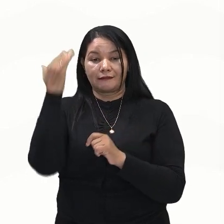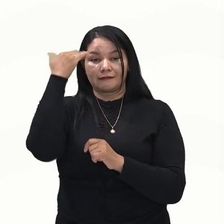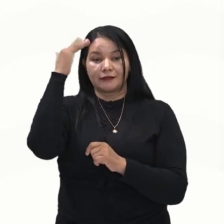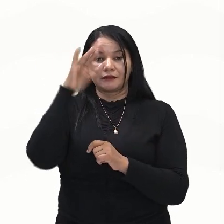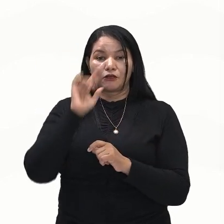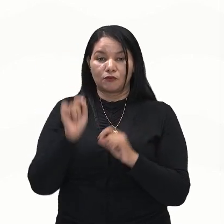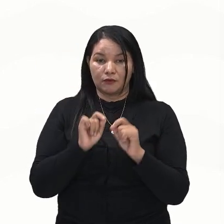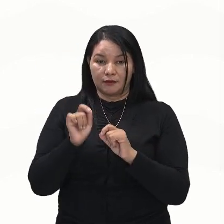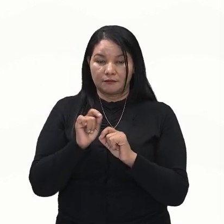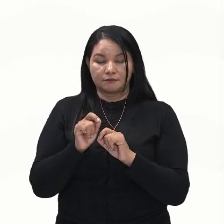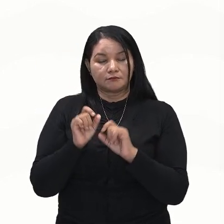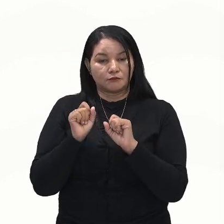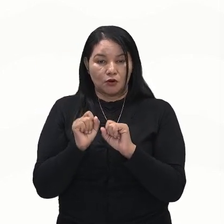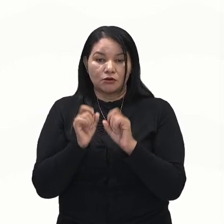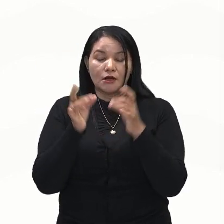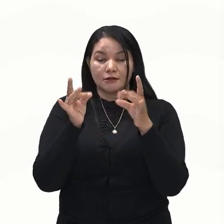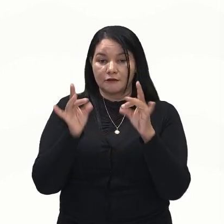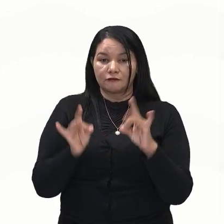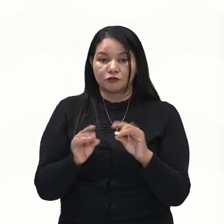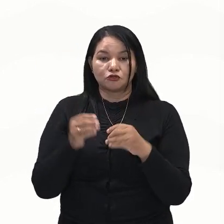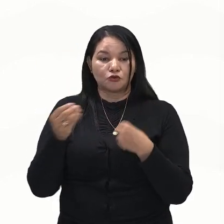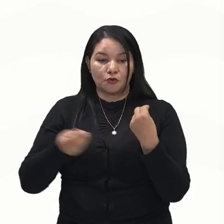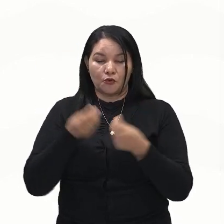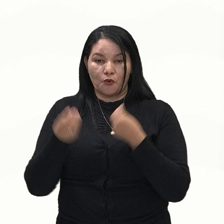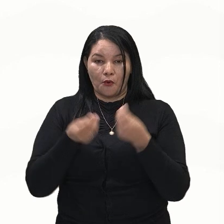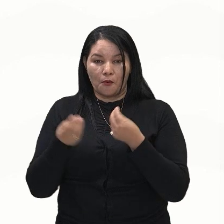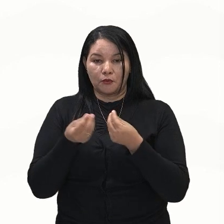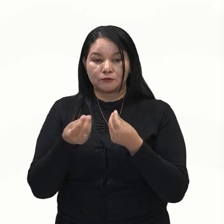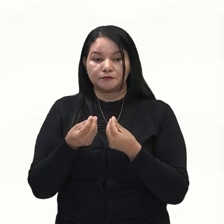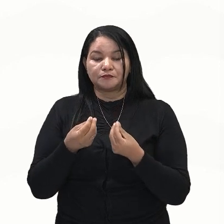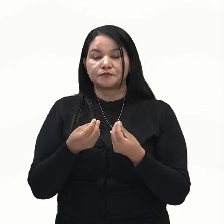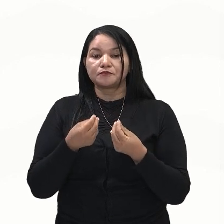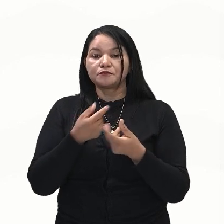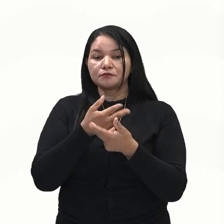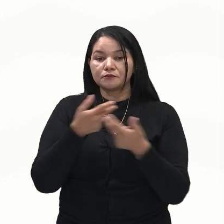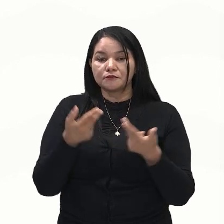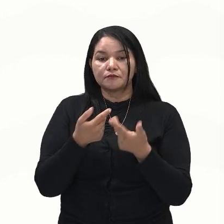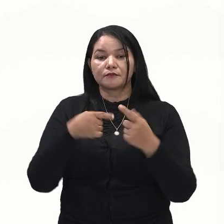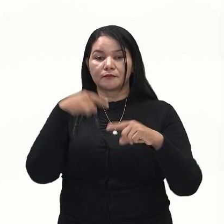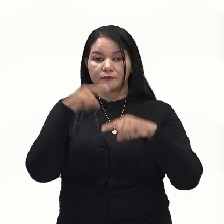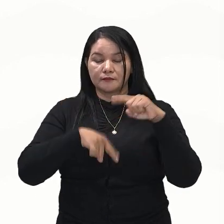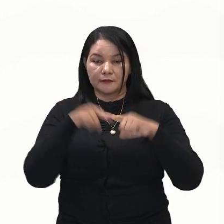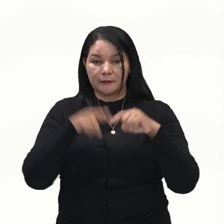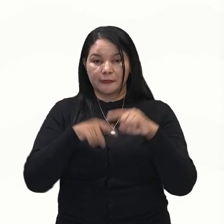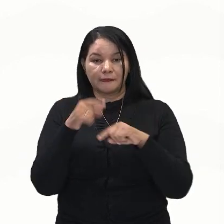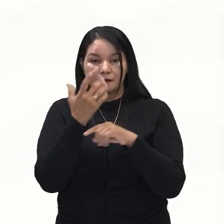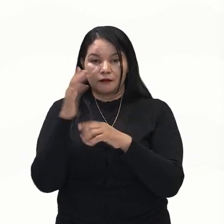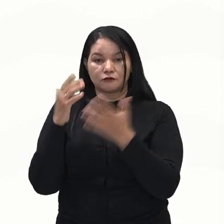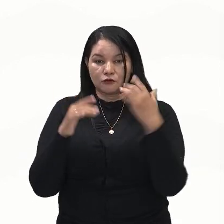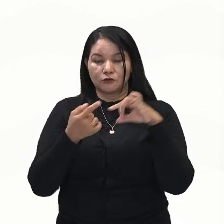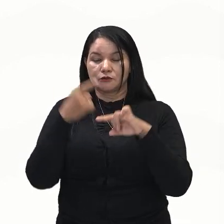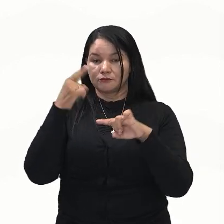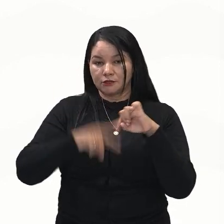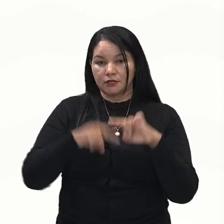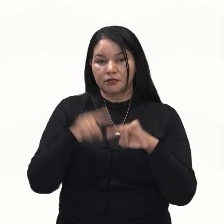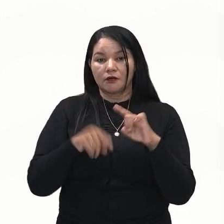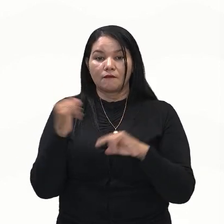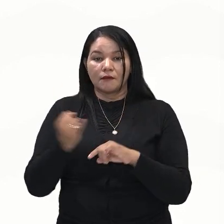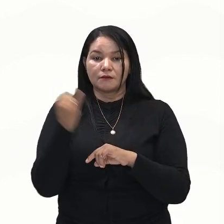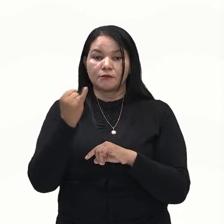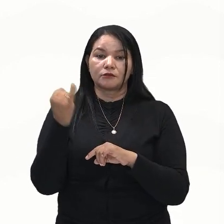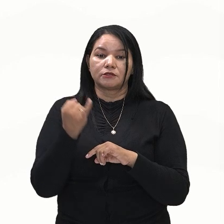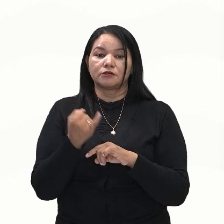ou ainda definido como um bem de natureza material e imaterial, que ele é importante, olha só,